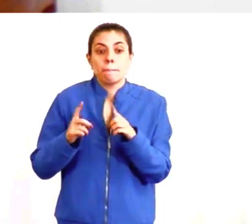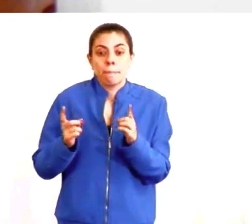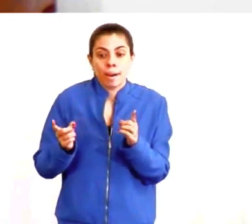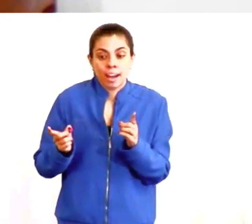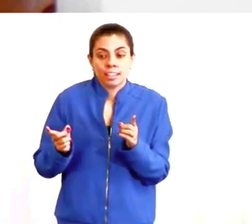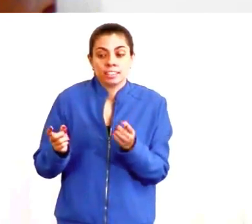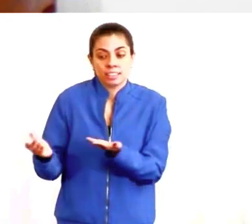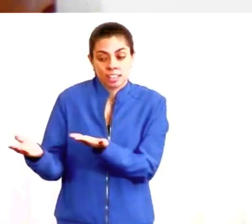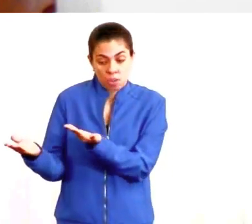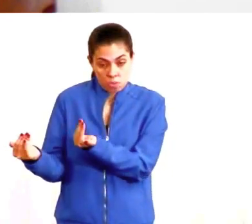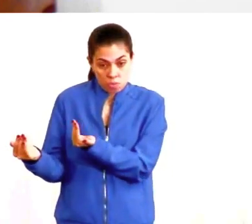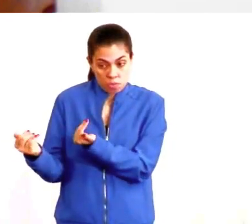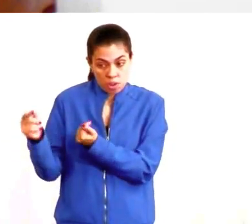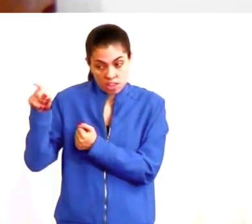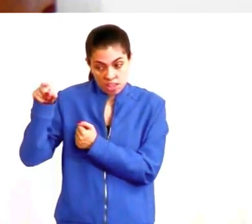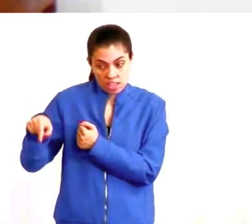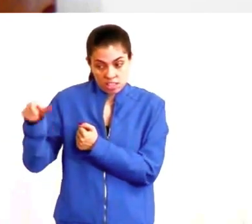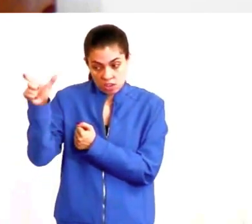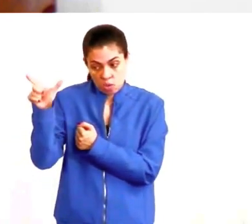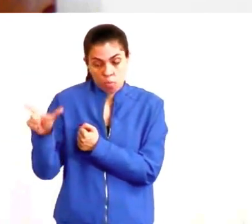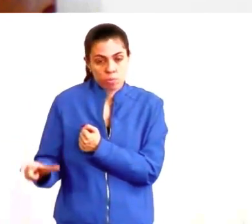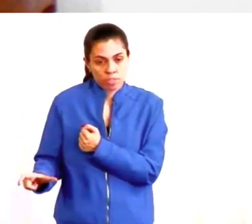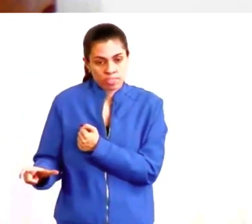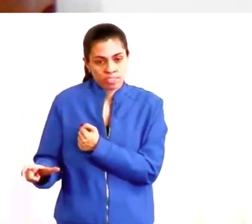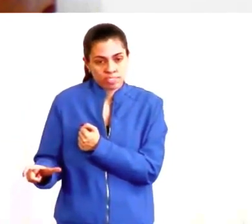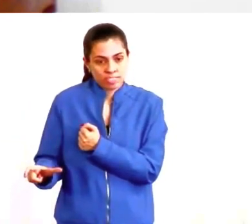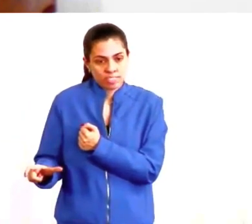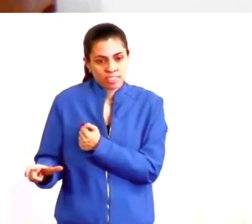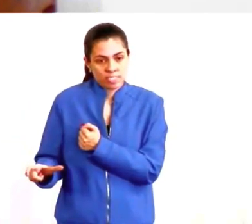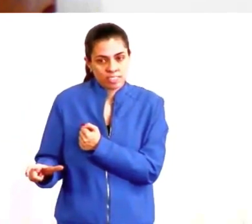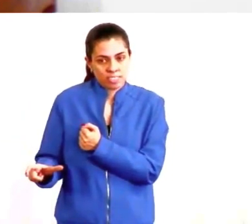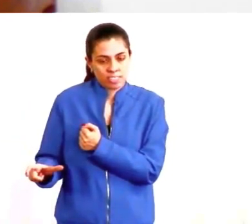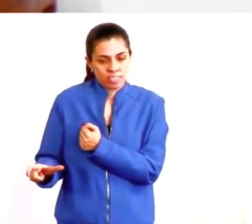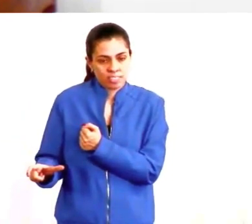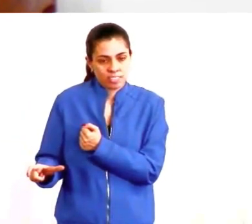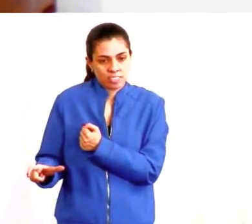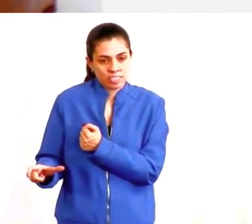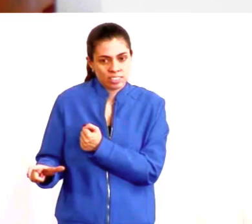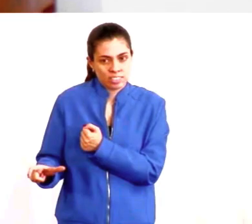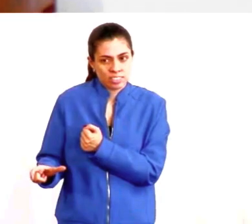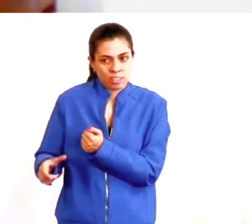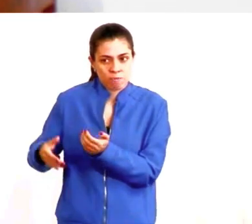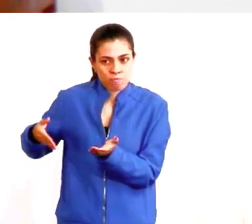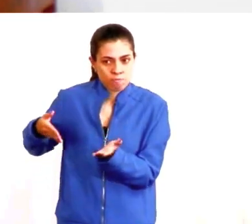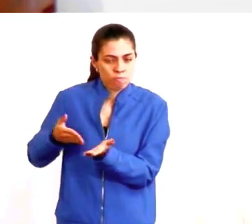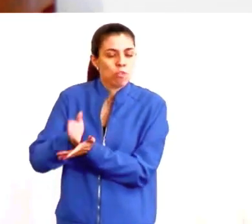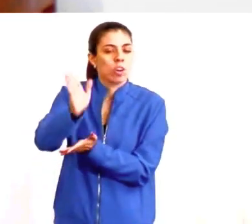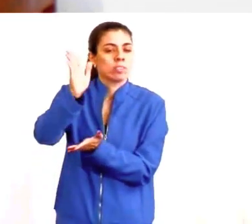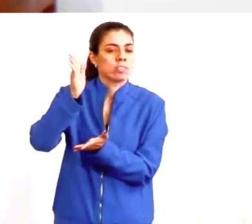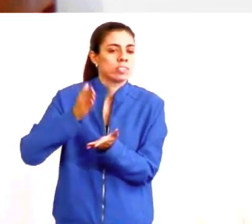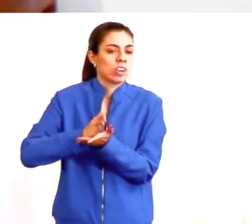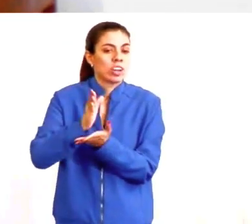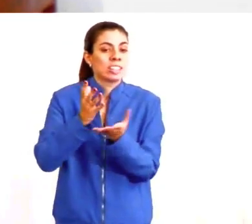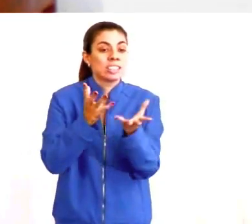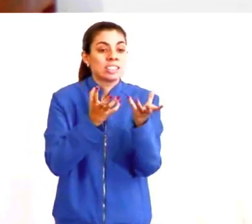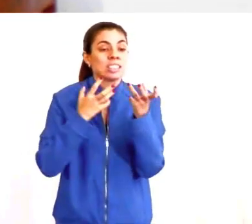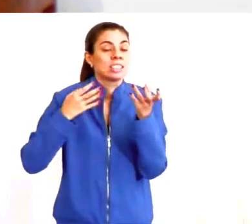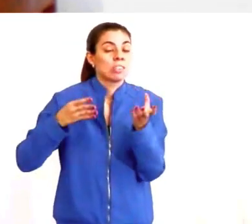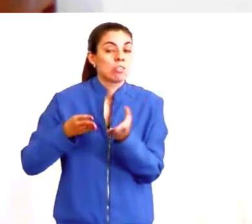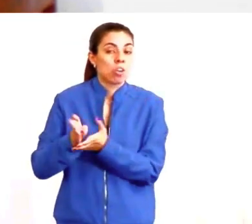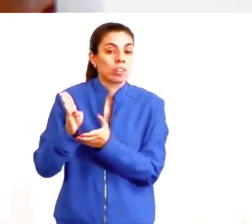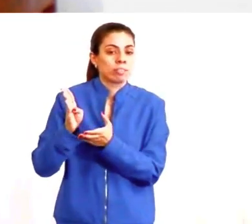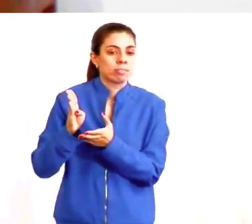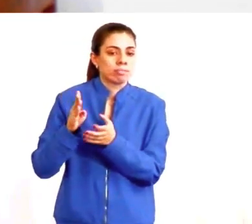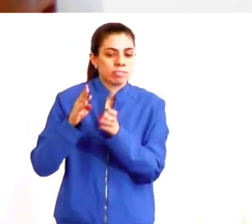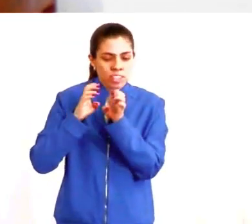William Carey. E Carey saiu de lá e se tornou um dos grandes missionários da história.